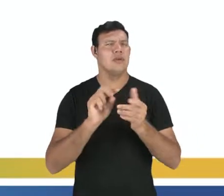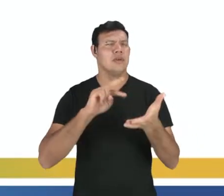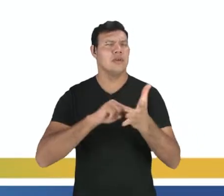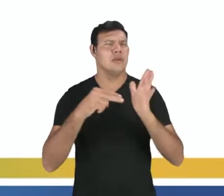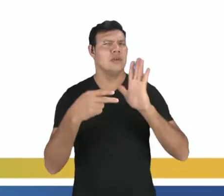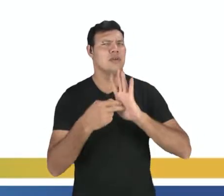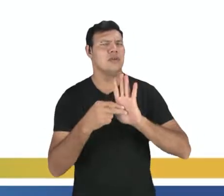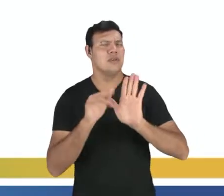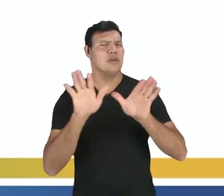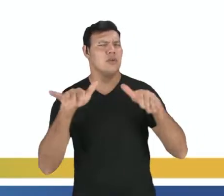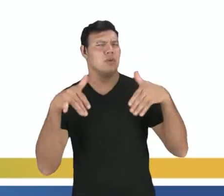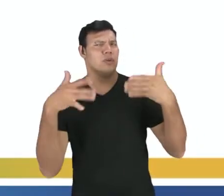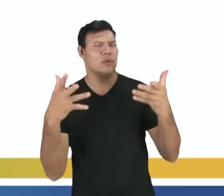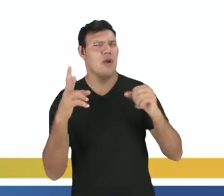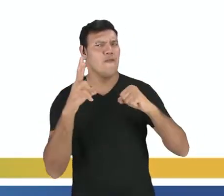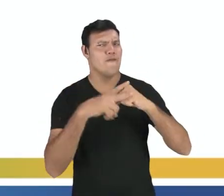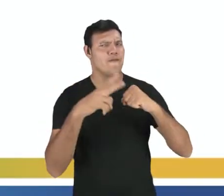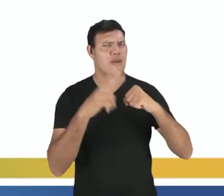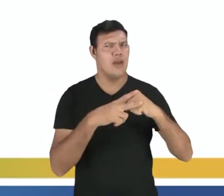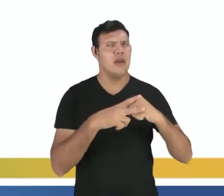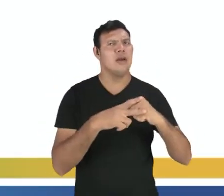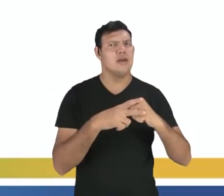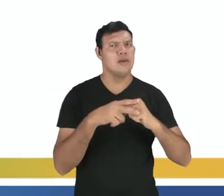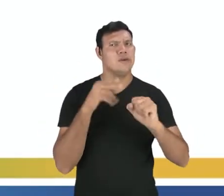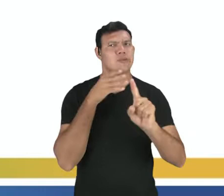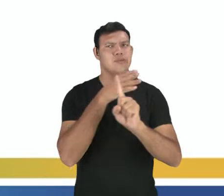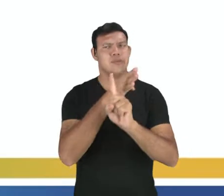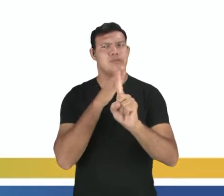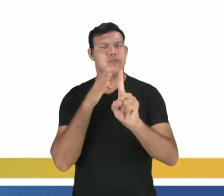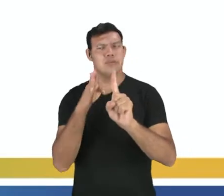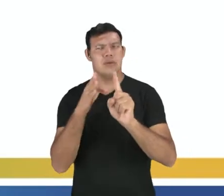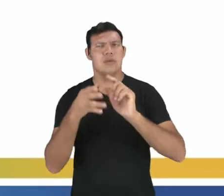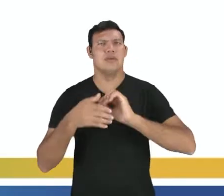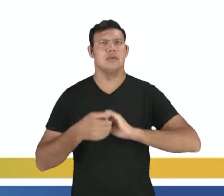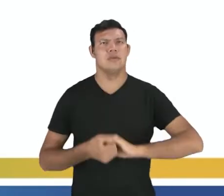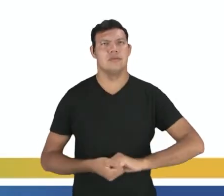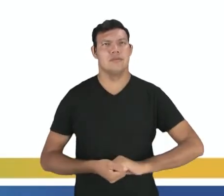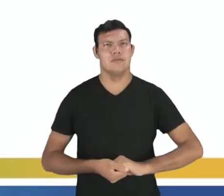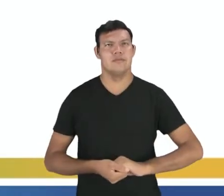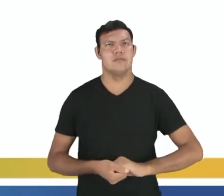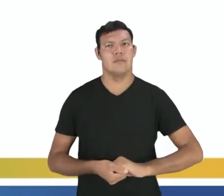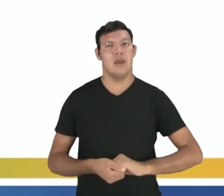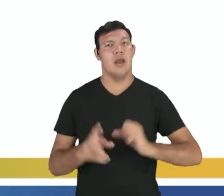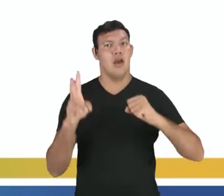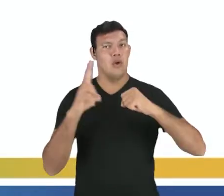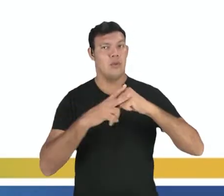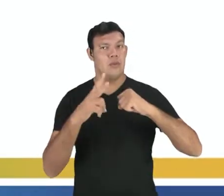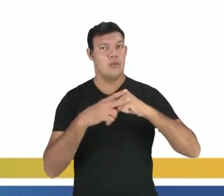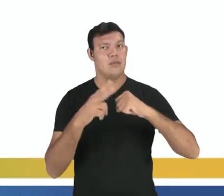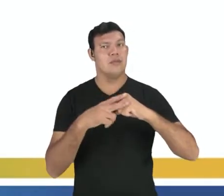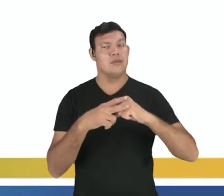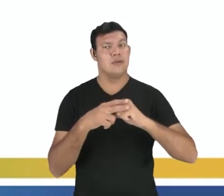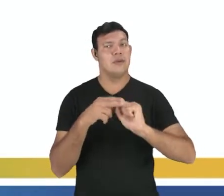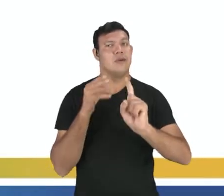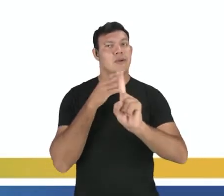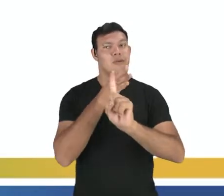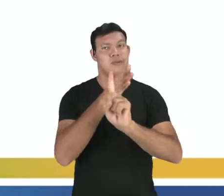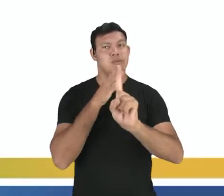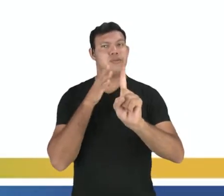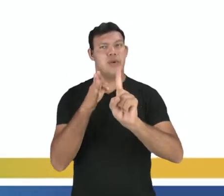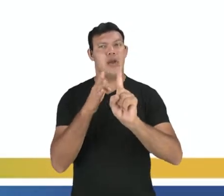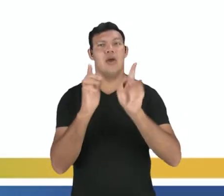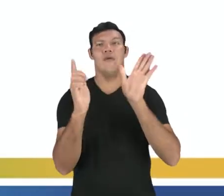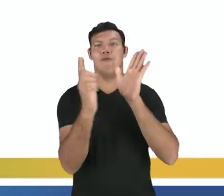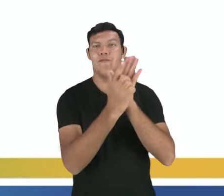que são verbos modais, modal verbs. Os verbos modais funcionam